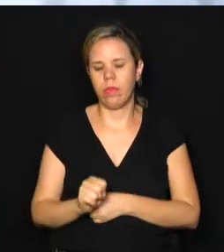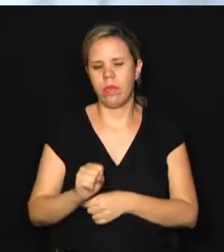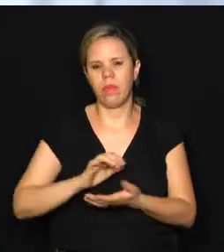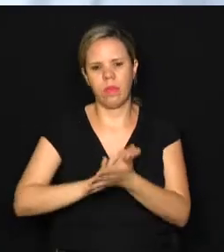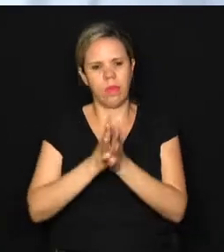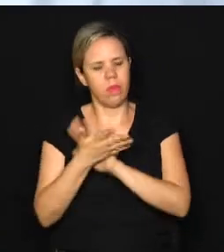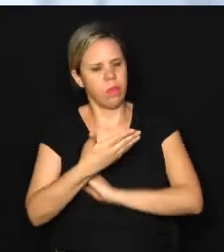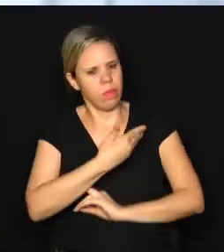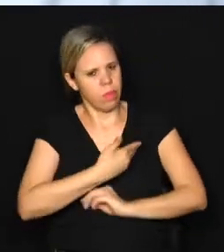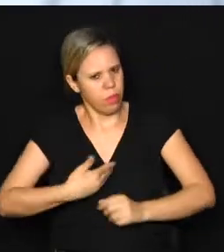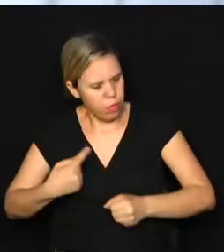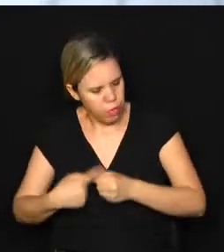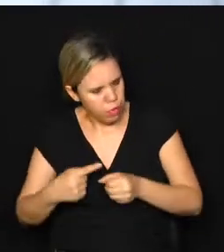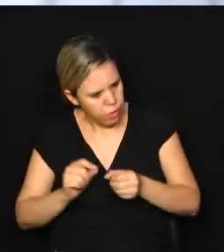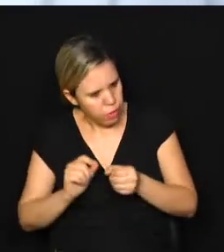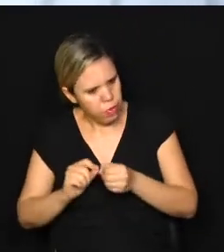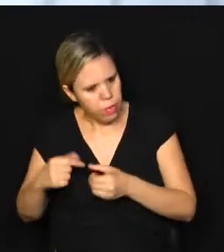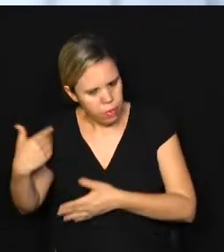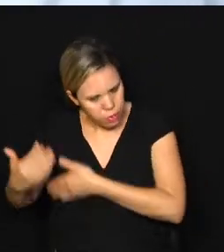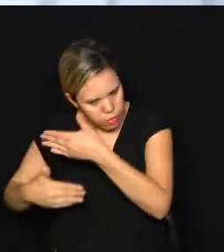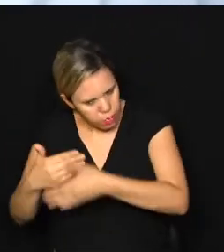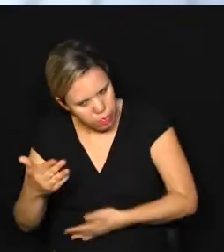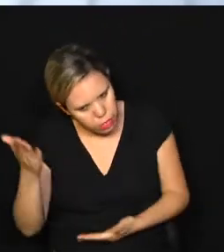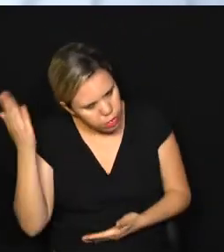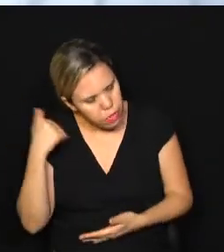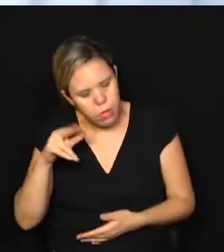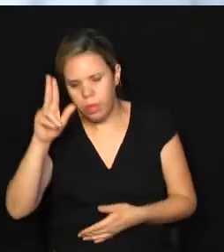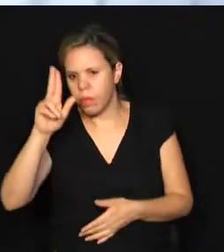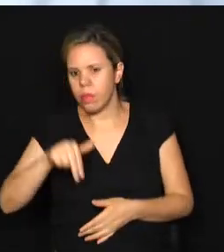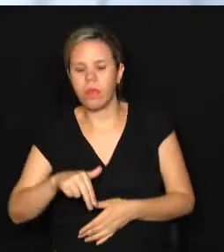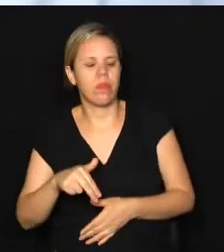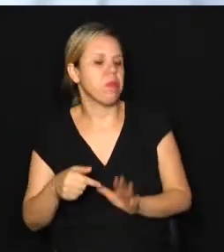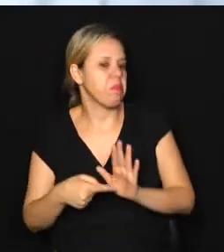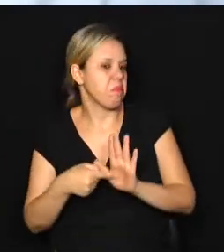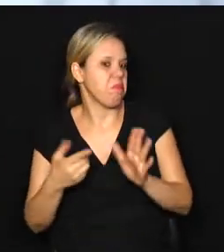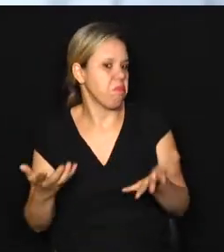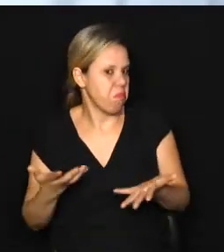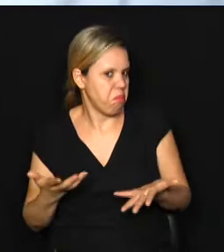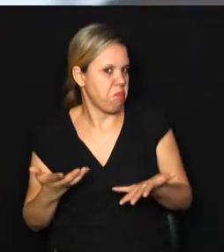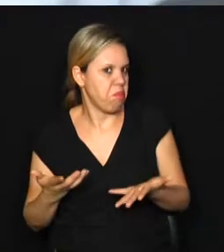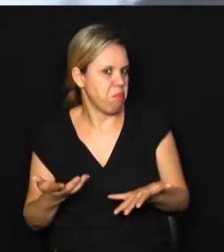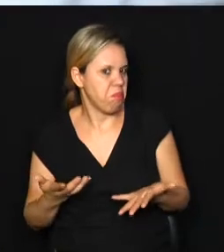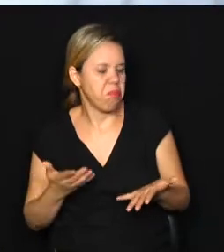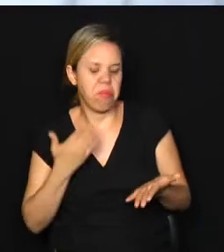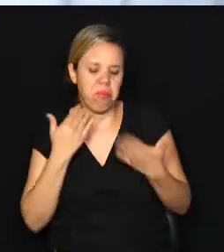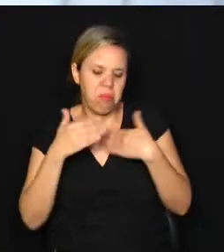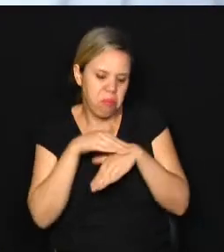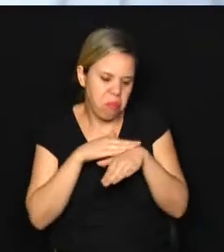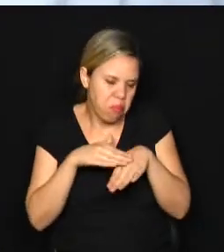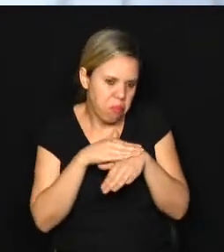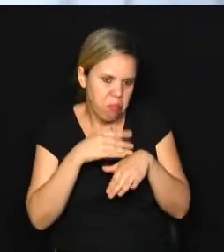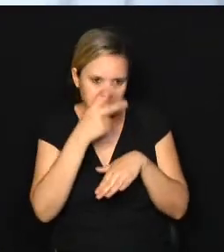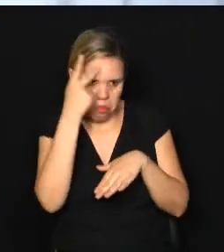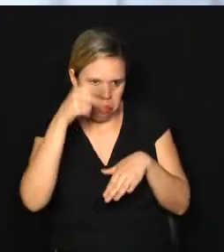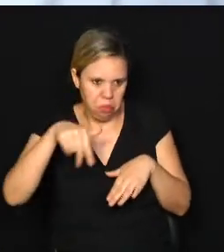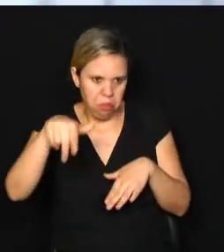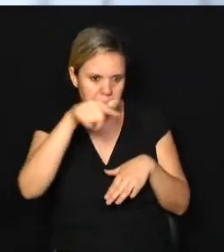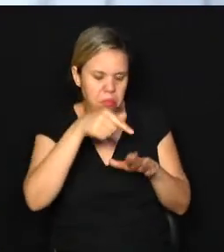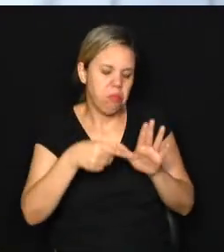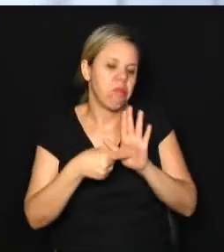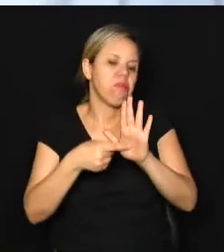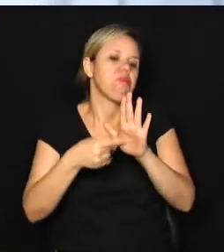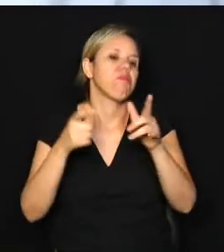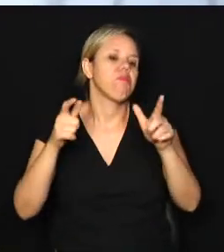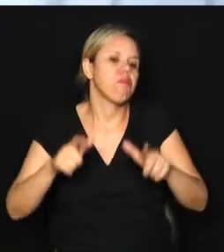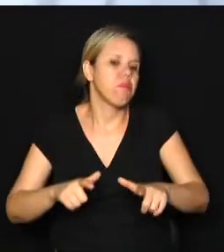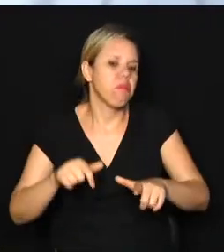vem fazendo. Saber que nunca se prontificou em fazer uma conversa, em apontar onde seria